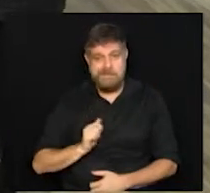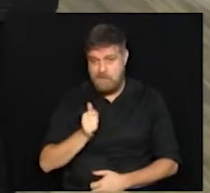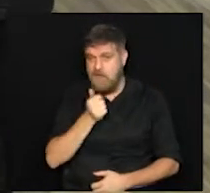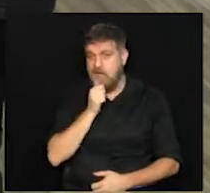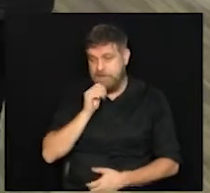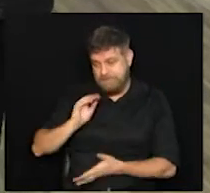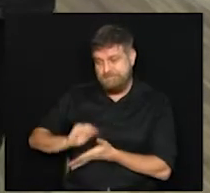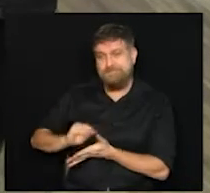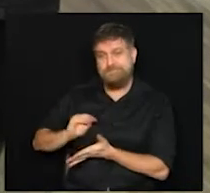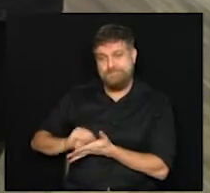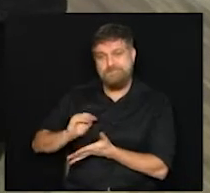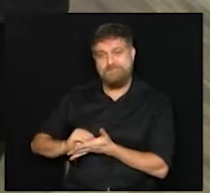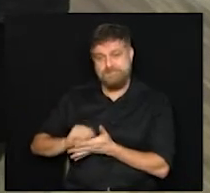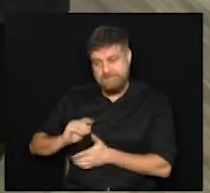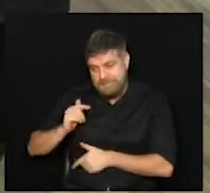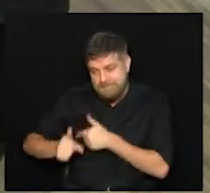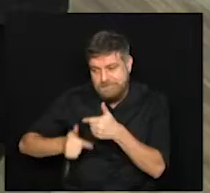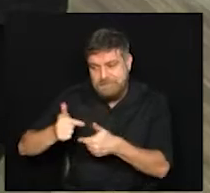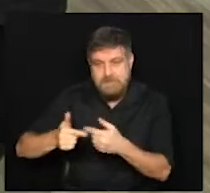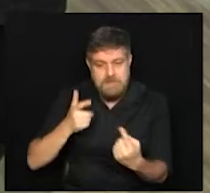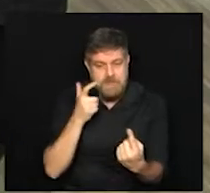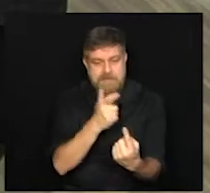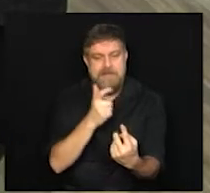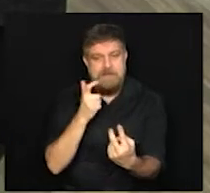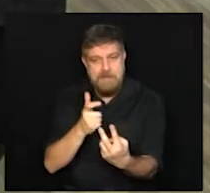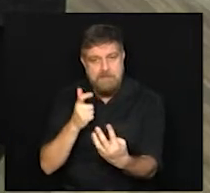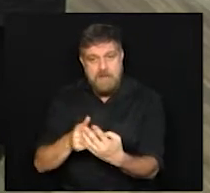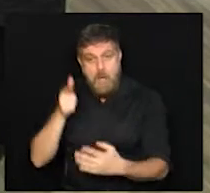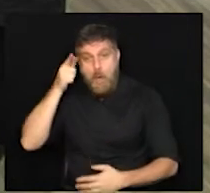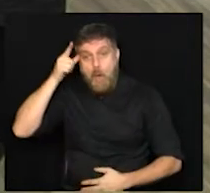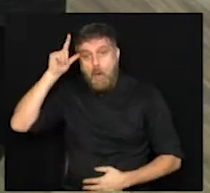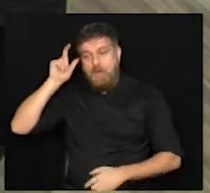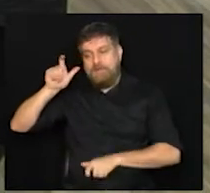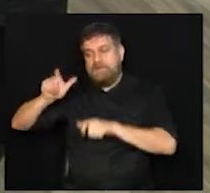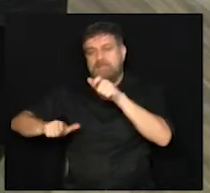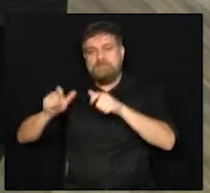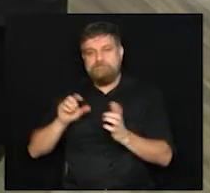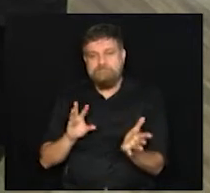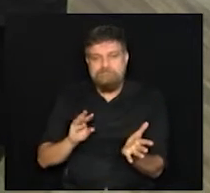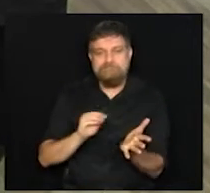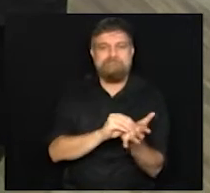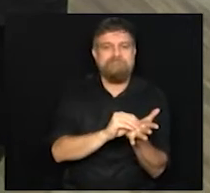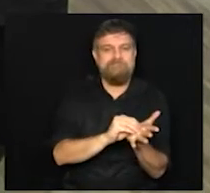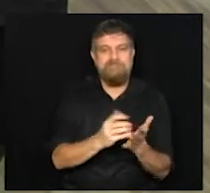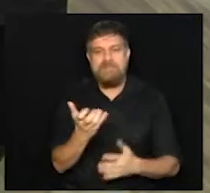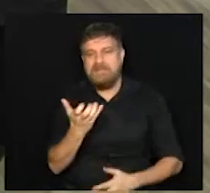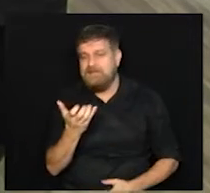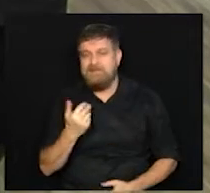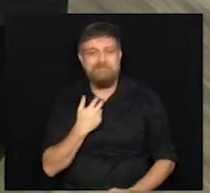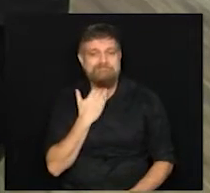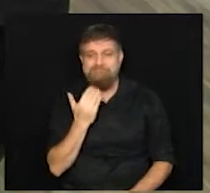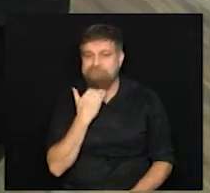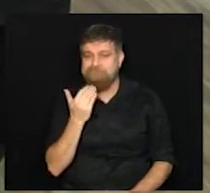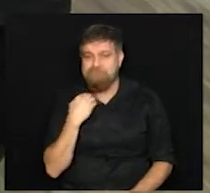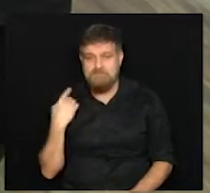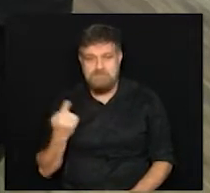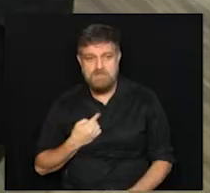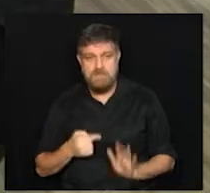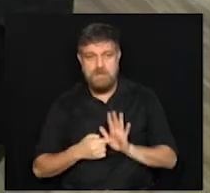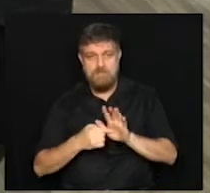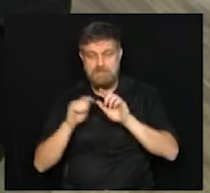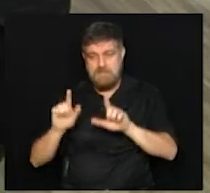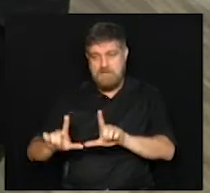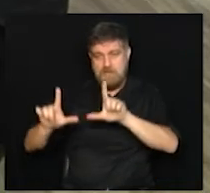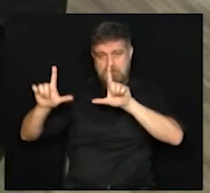muito a fazer. Ontem muita gente tentando fazer esse agendamento, não conseguiu. Vamos abrir o site, se